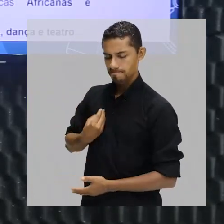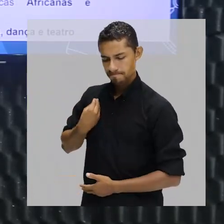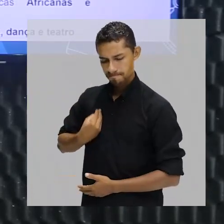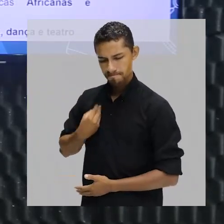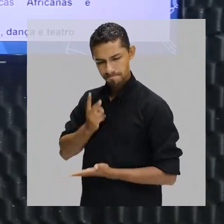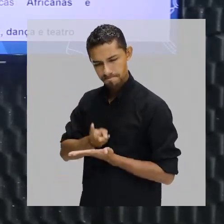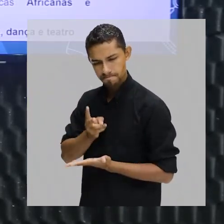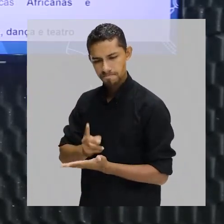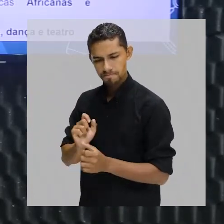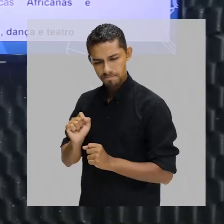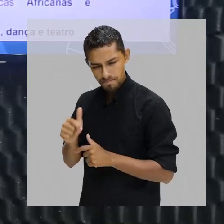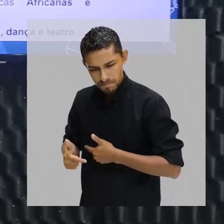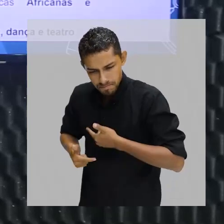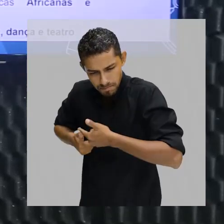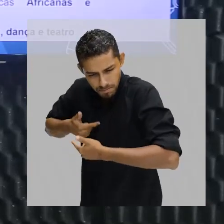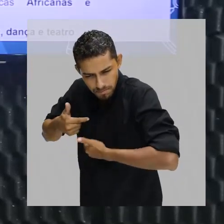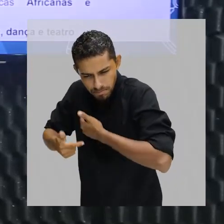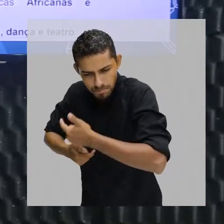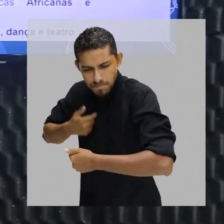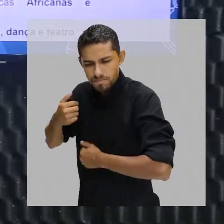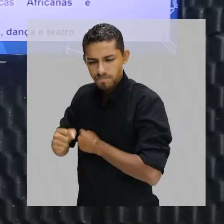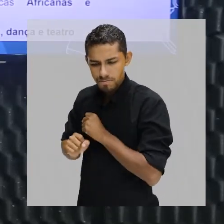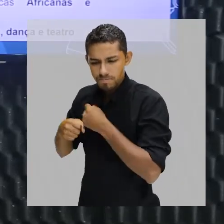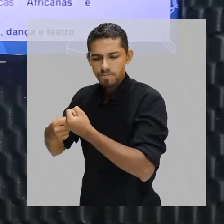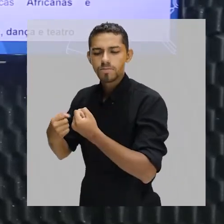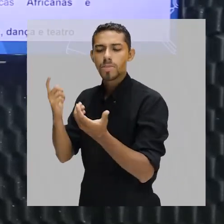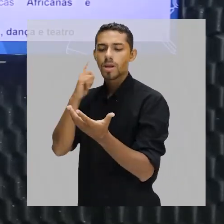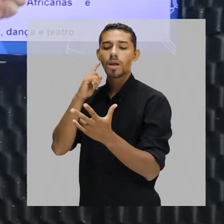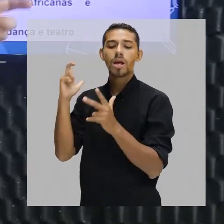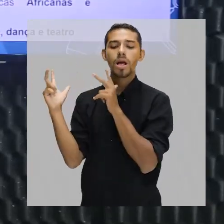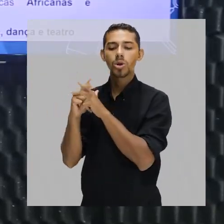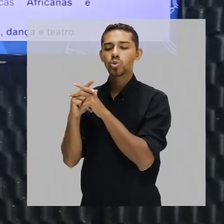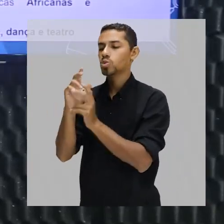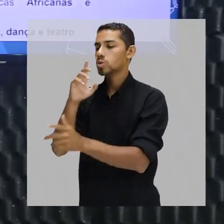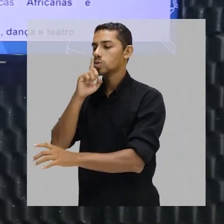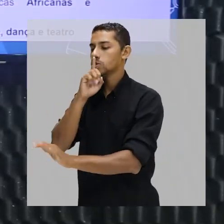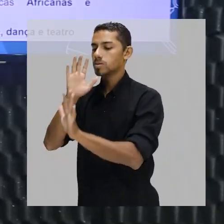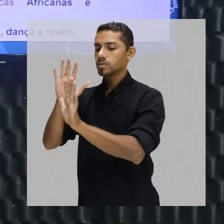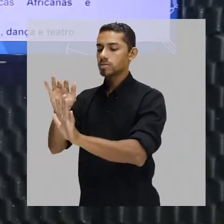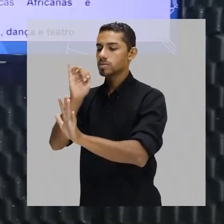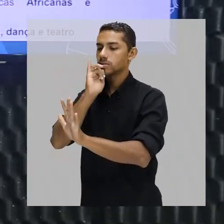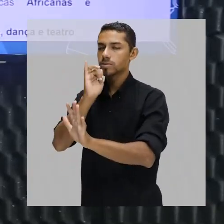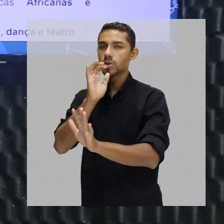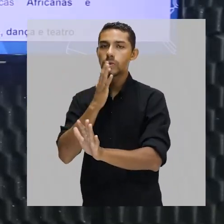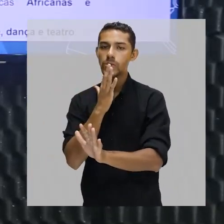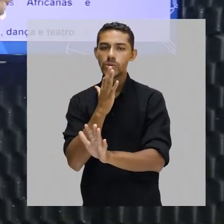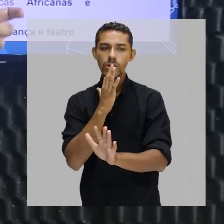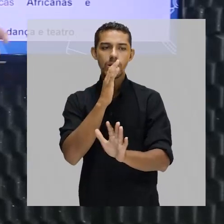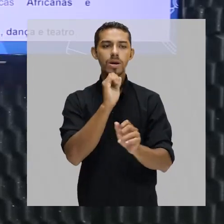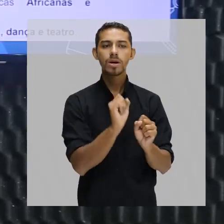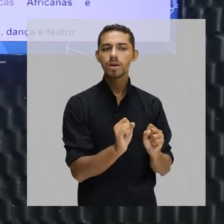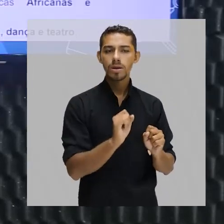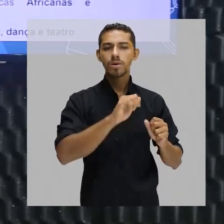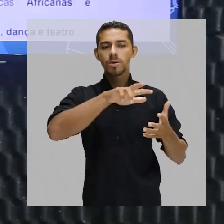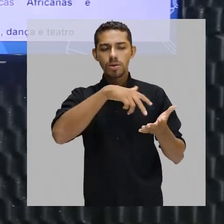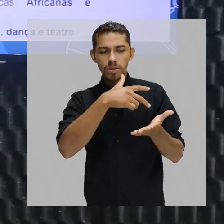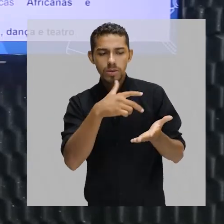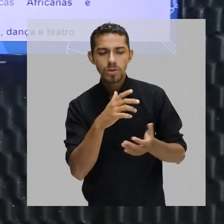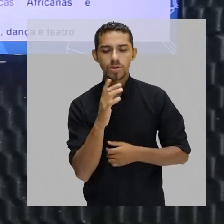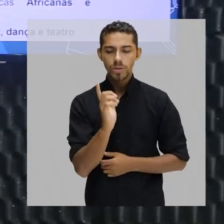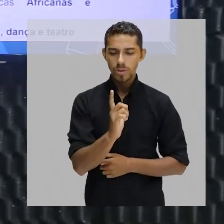é uma luta silenciosa às vezes. Professor, do que o senhor está falando? Sabe aquele bailezinho que acontece há quase 30 anos, que teu pai fala, que teu